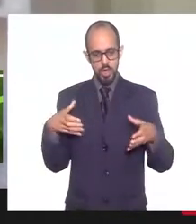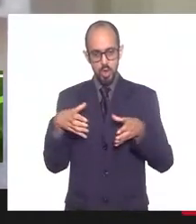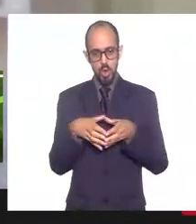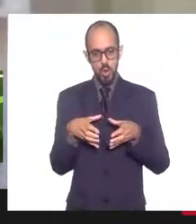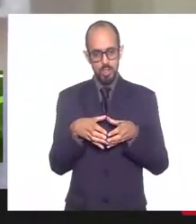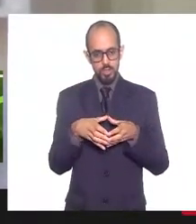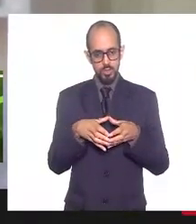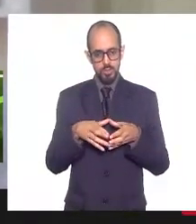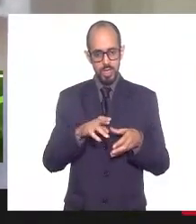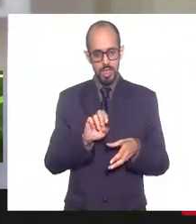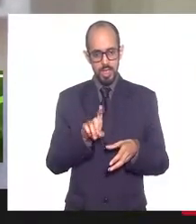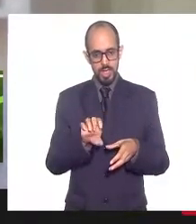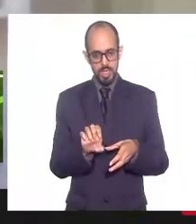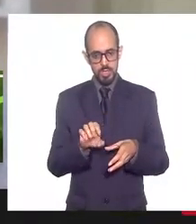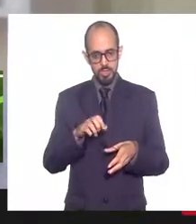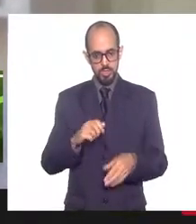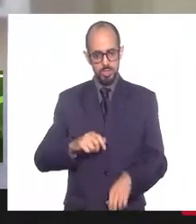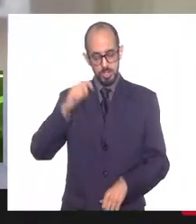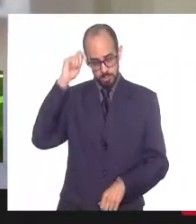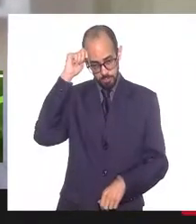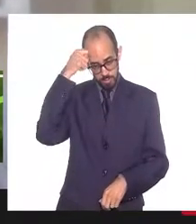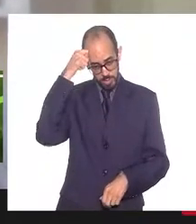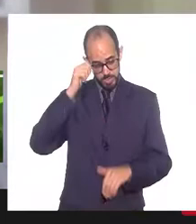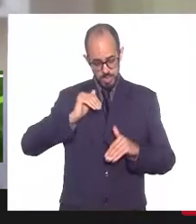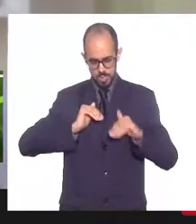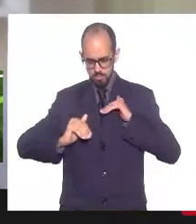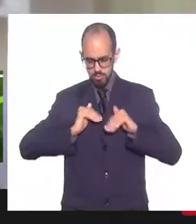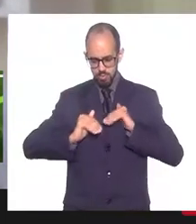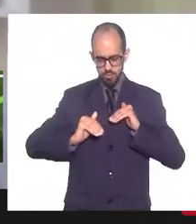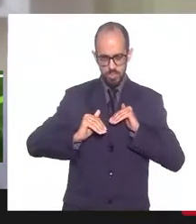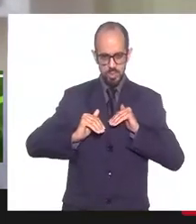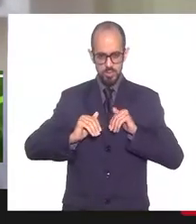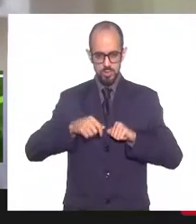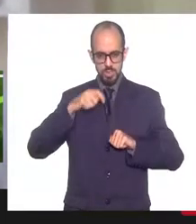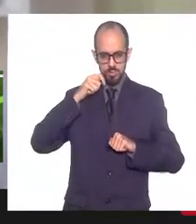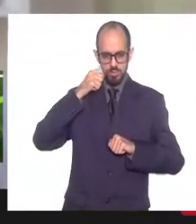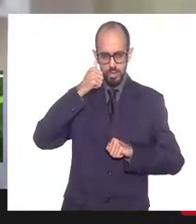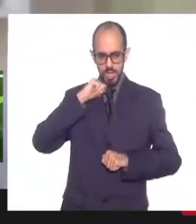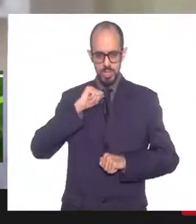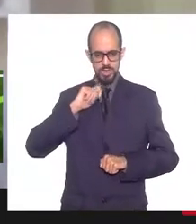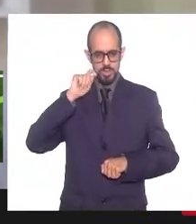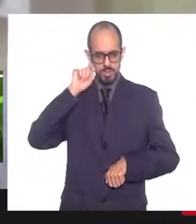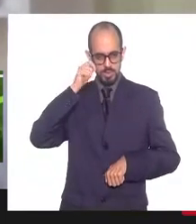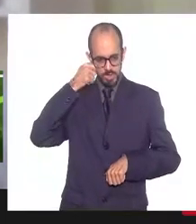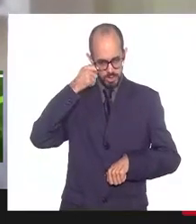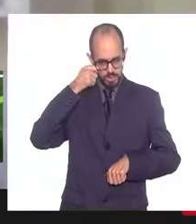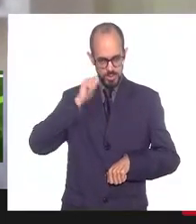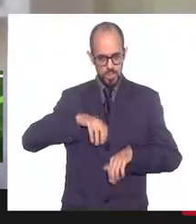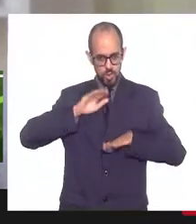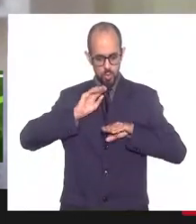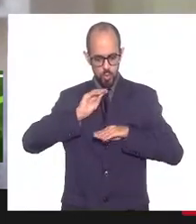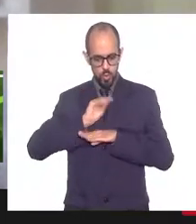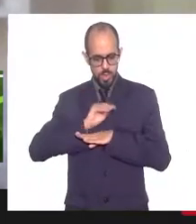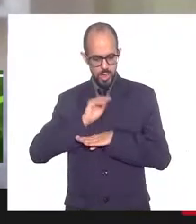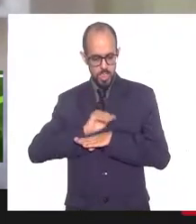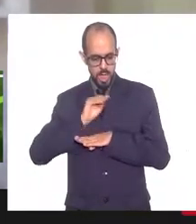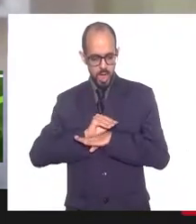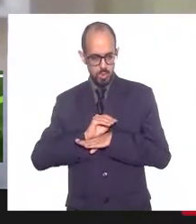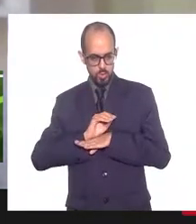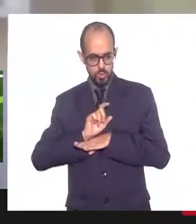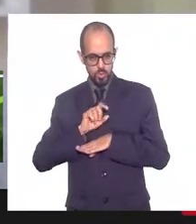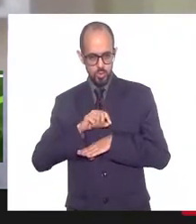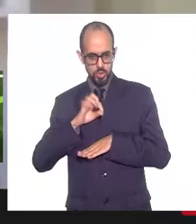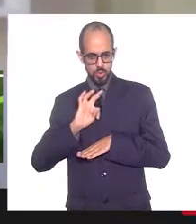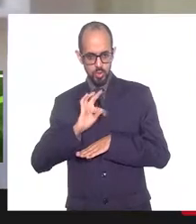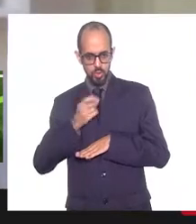das Pretas, Articulação de Mulheres Negras por Escutas, Afetividade, Cuidado e Autocuidado entre Nós.